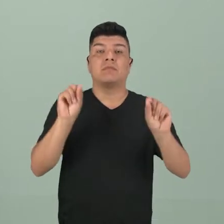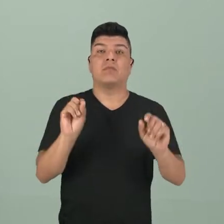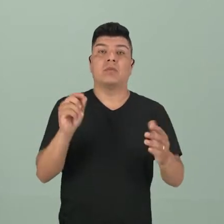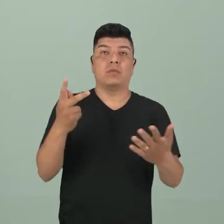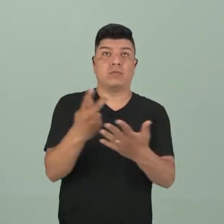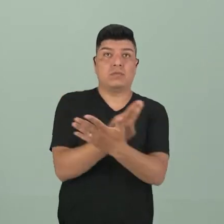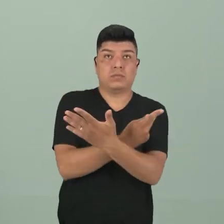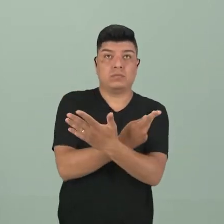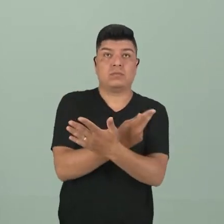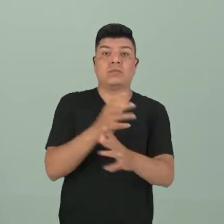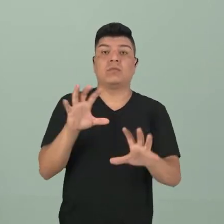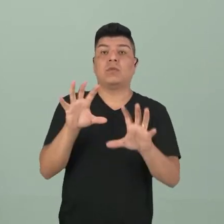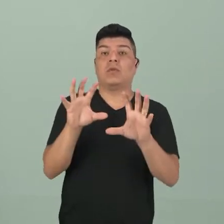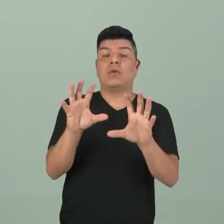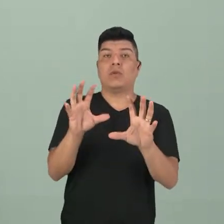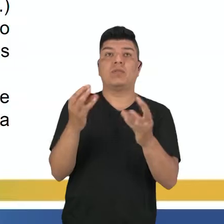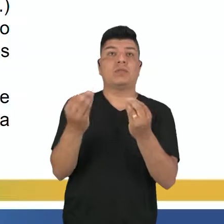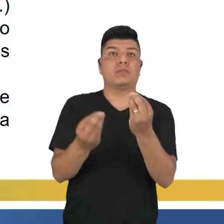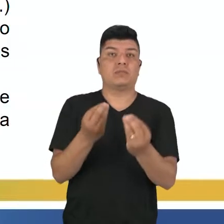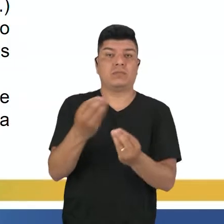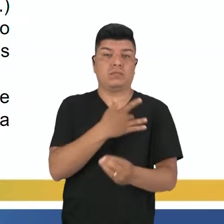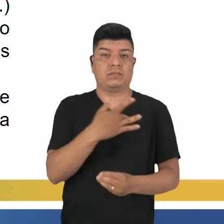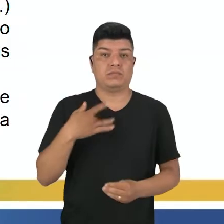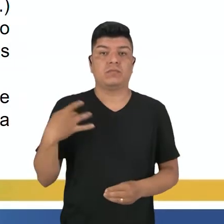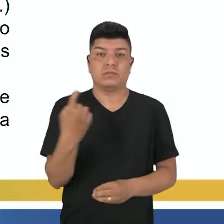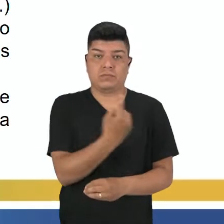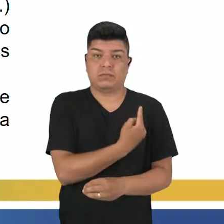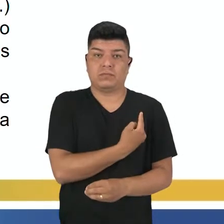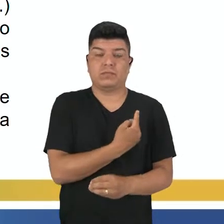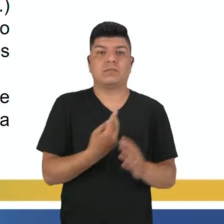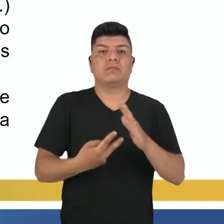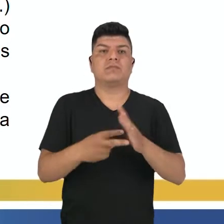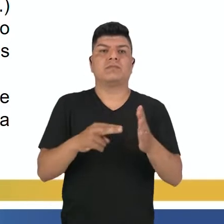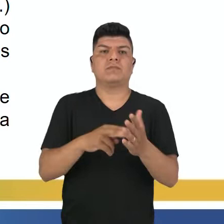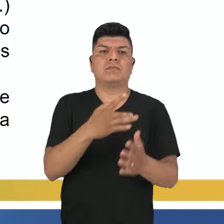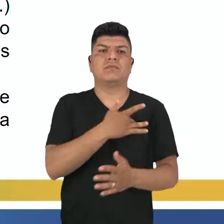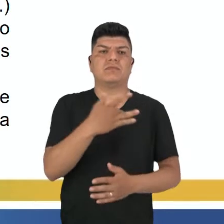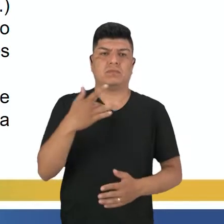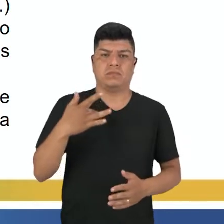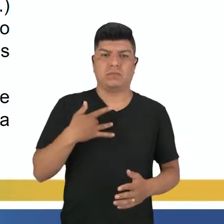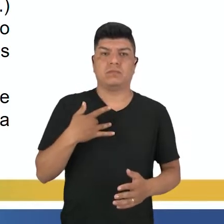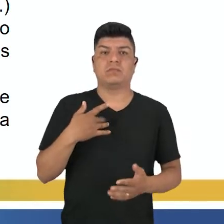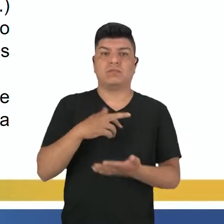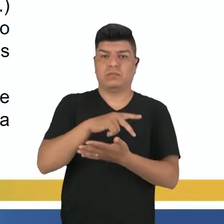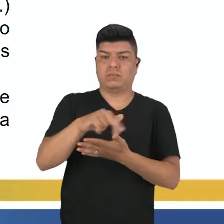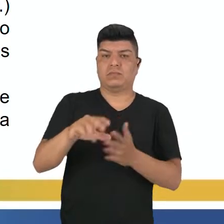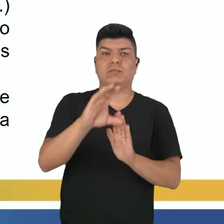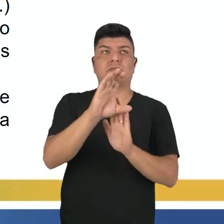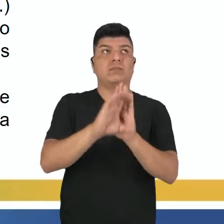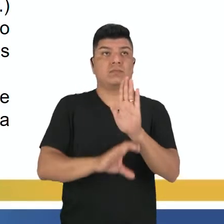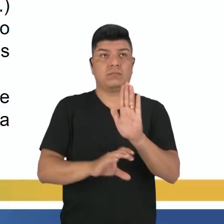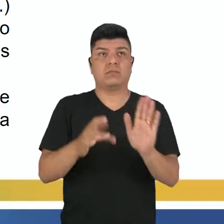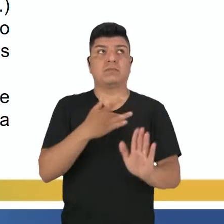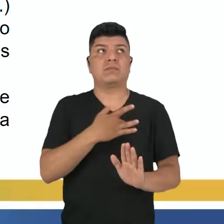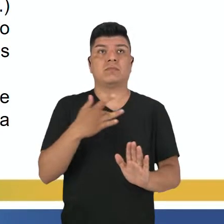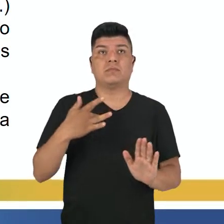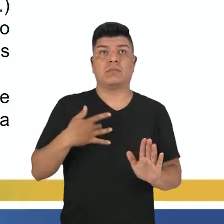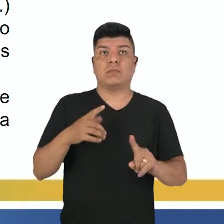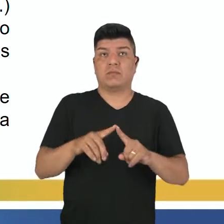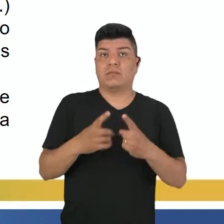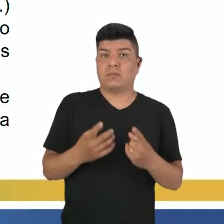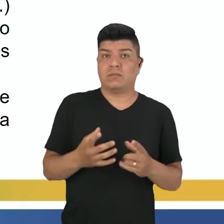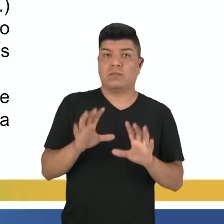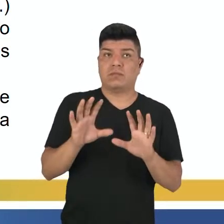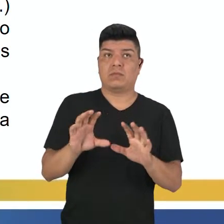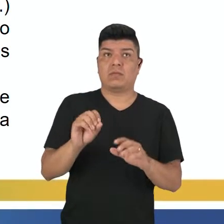e condicionantes da nossa saúde. Bom, o que é a saúde? Existem vários conceitos para a saúde, porém, de acordo